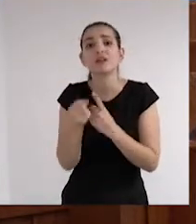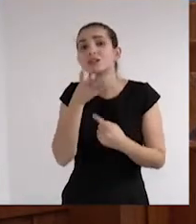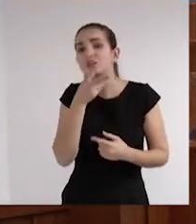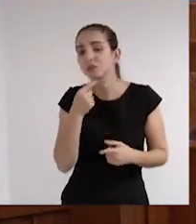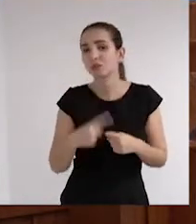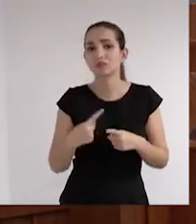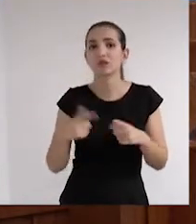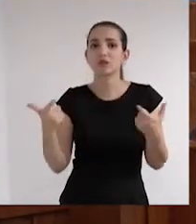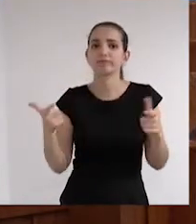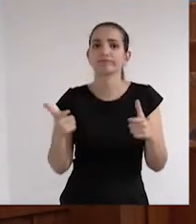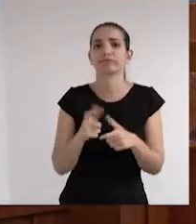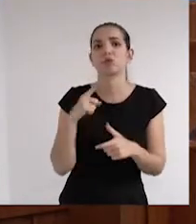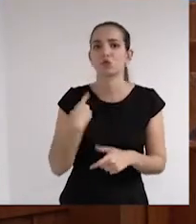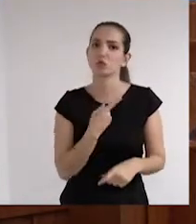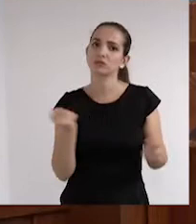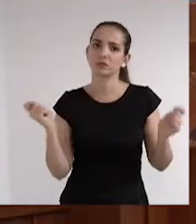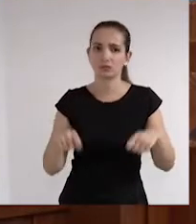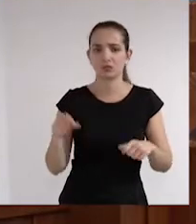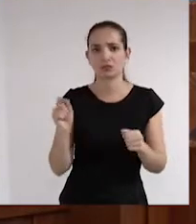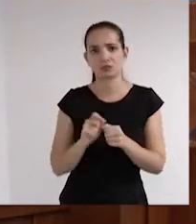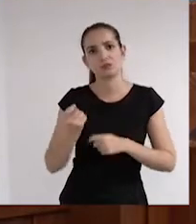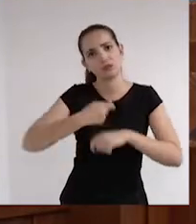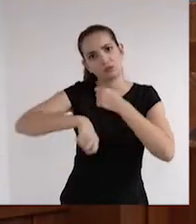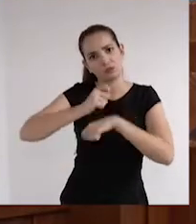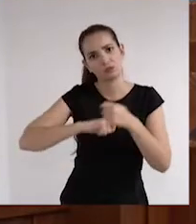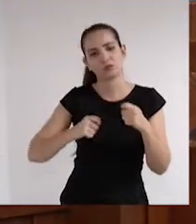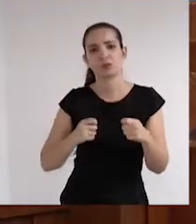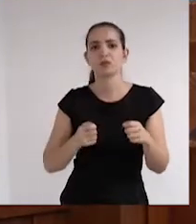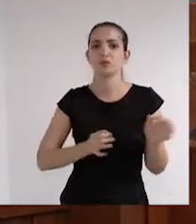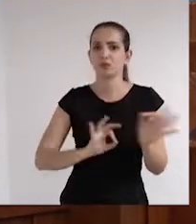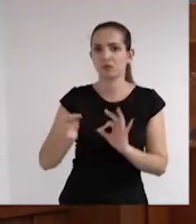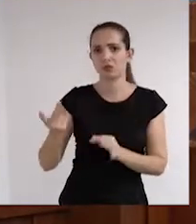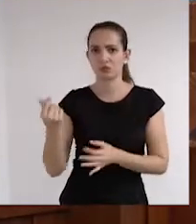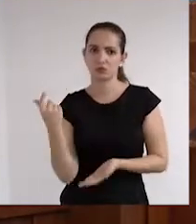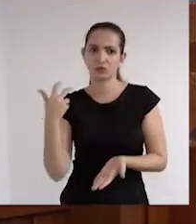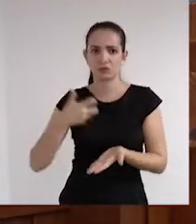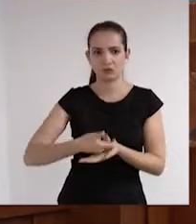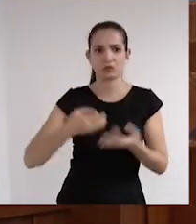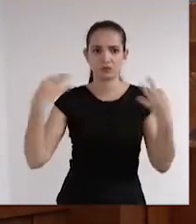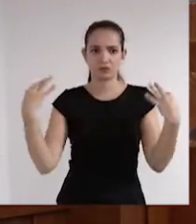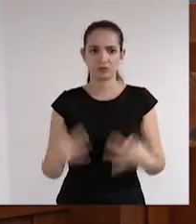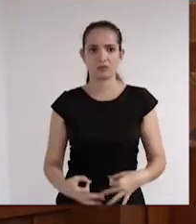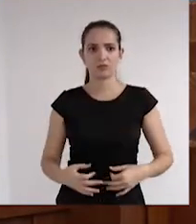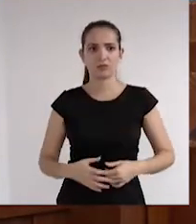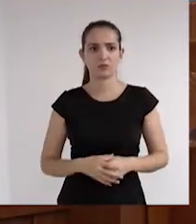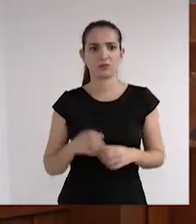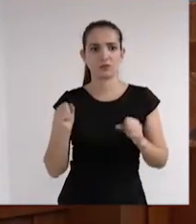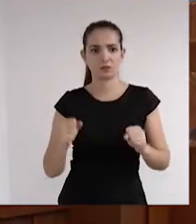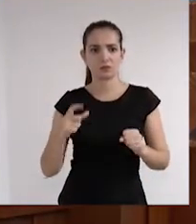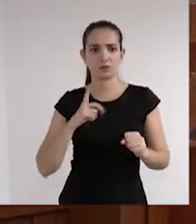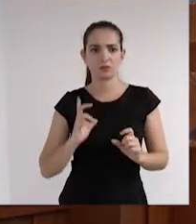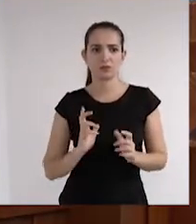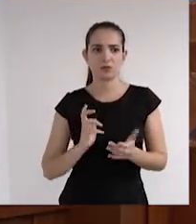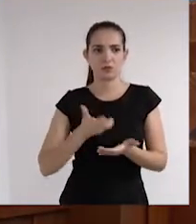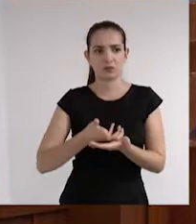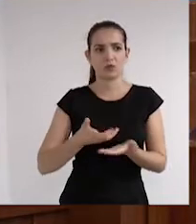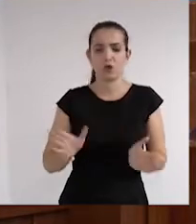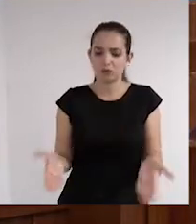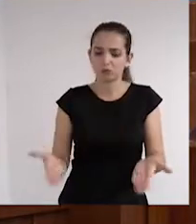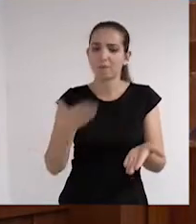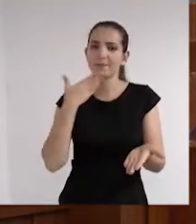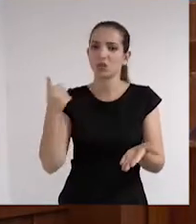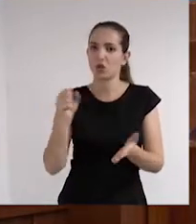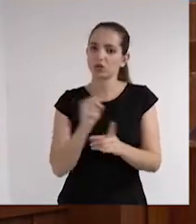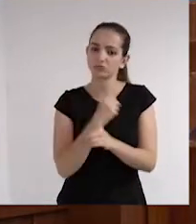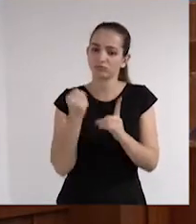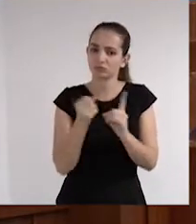cada vez mais a nossa capacidade de fazer gestão, controle e arrecadação com eficiência para poder dar condições melhores às demandas da